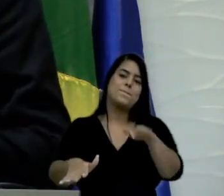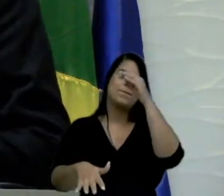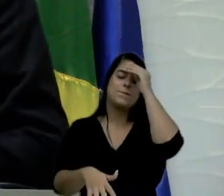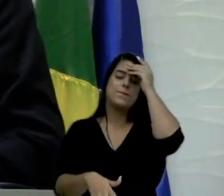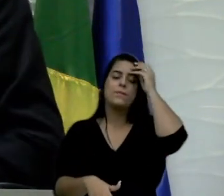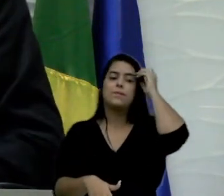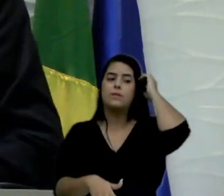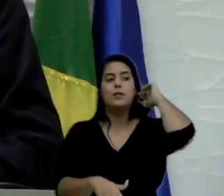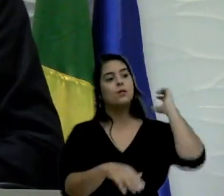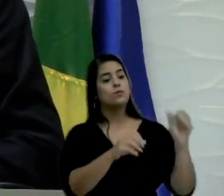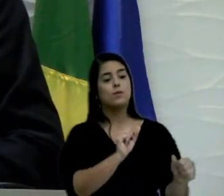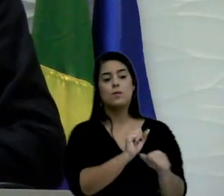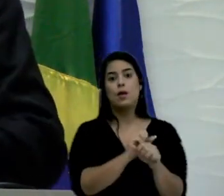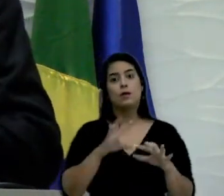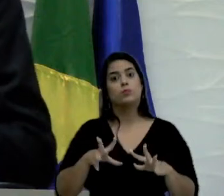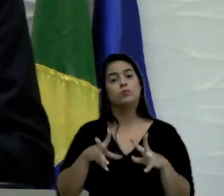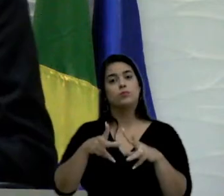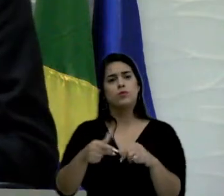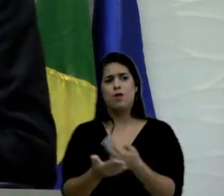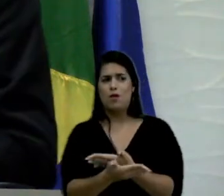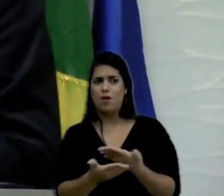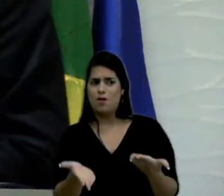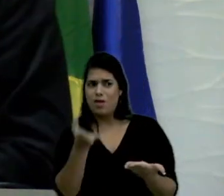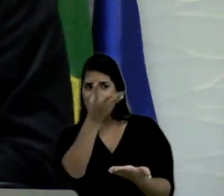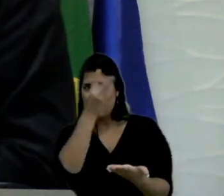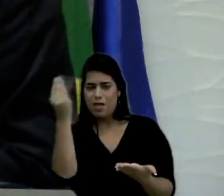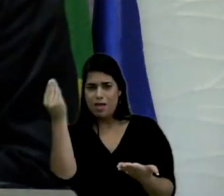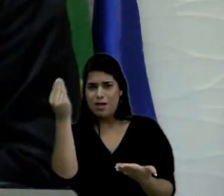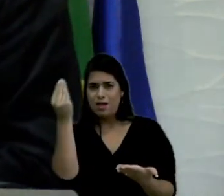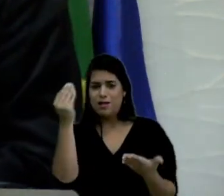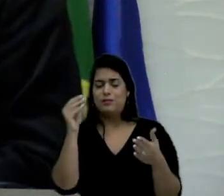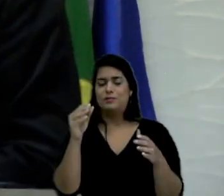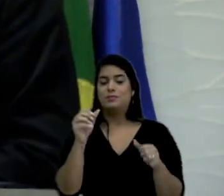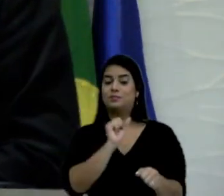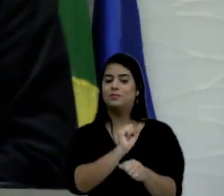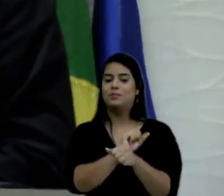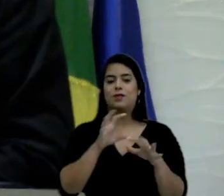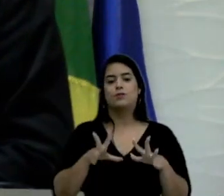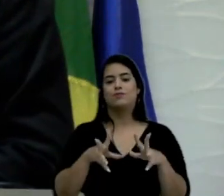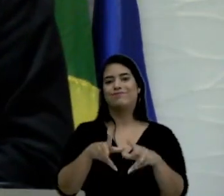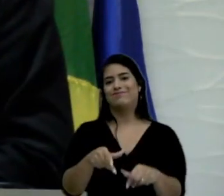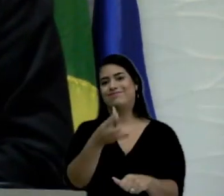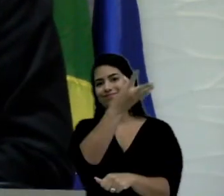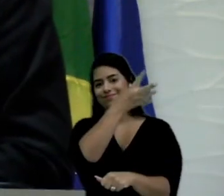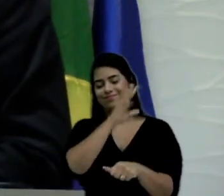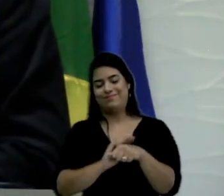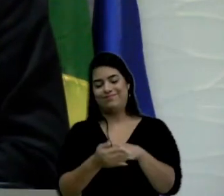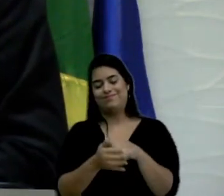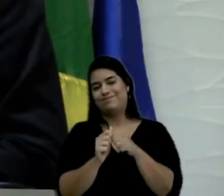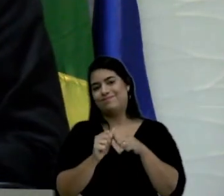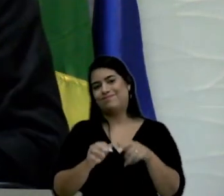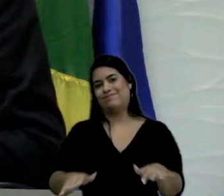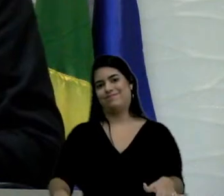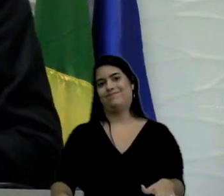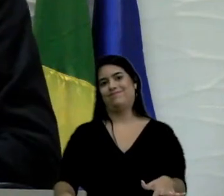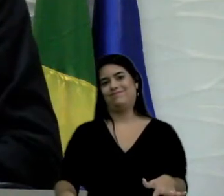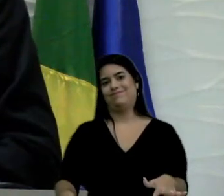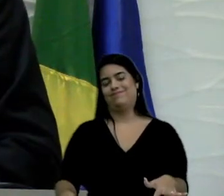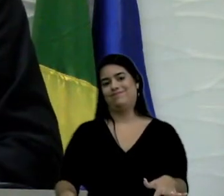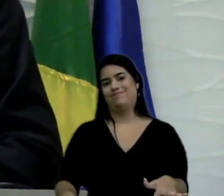e parou tudo ou Vocês esqueceram que parou tudo na pandemia e não teve